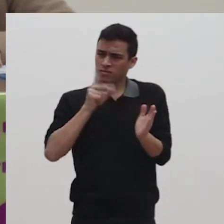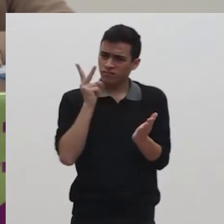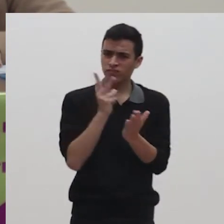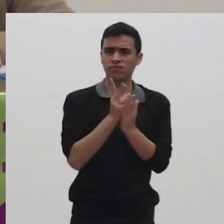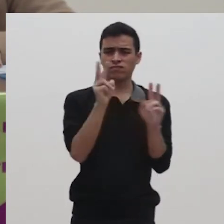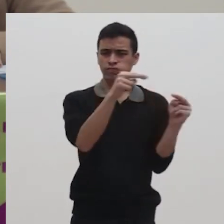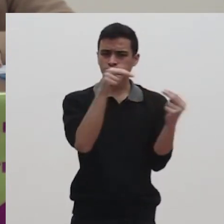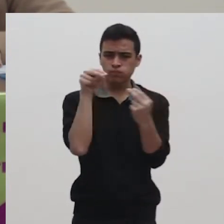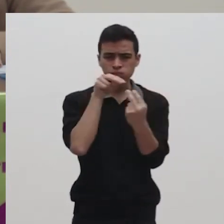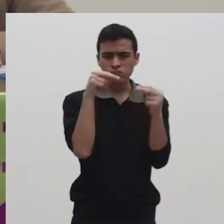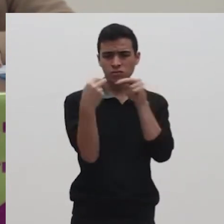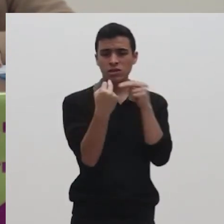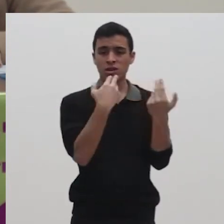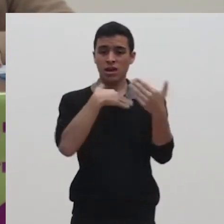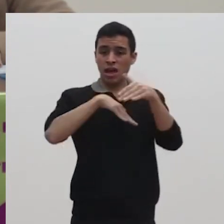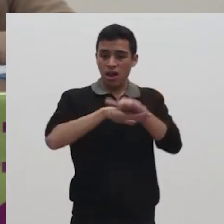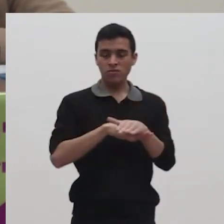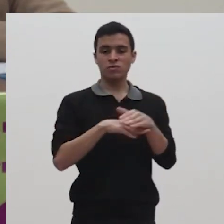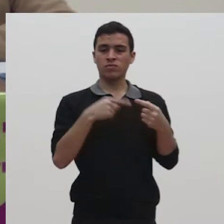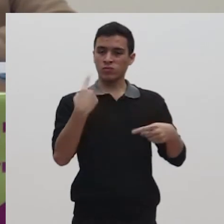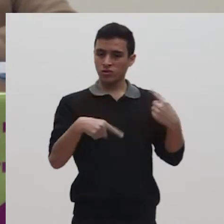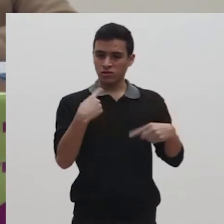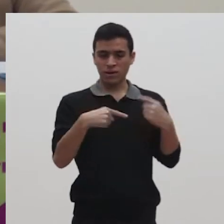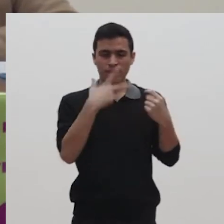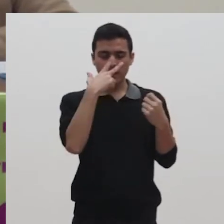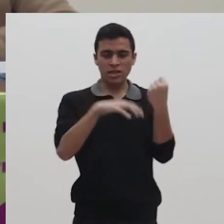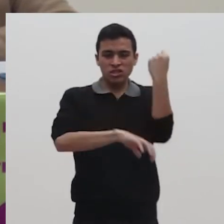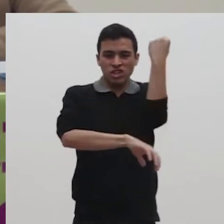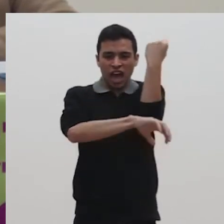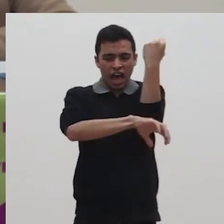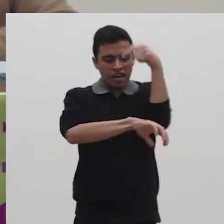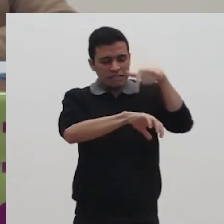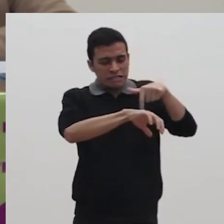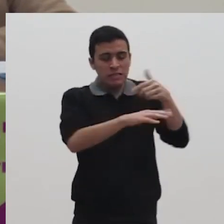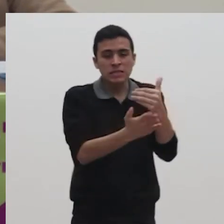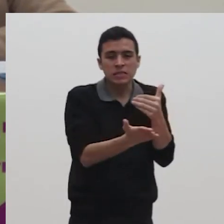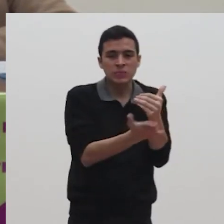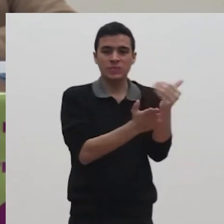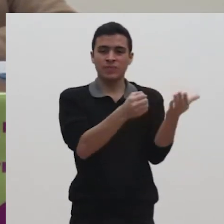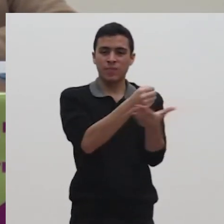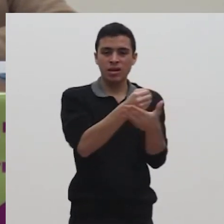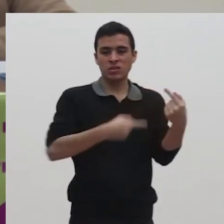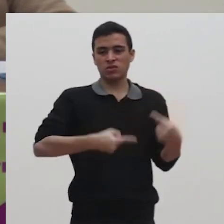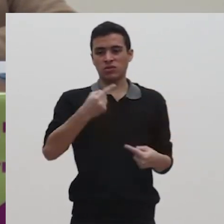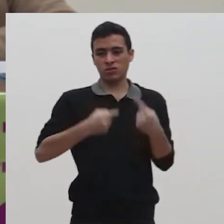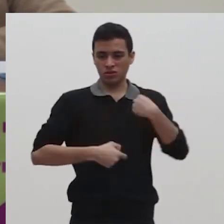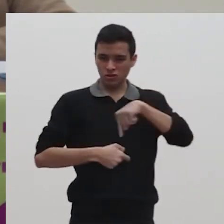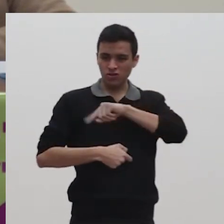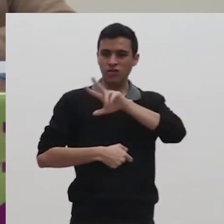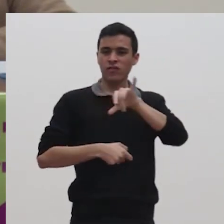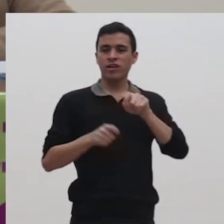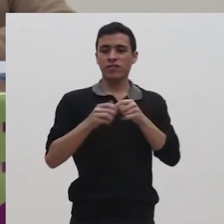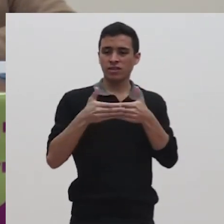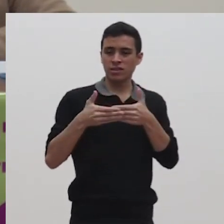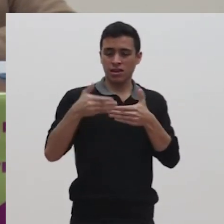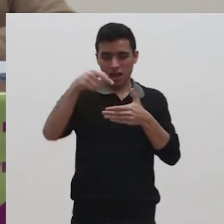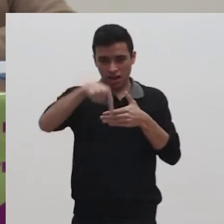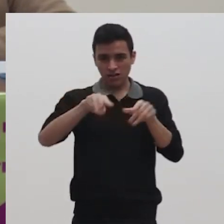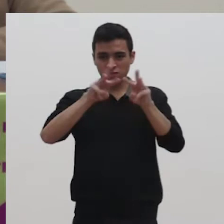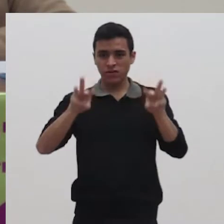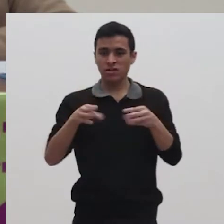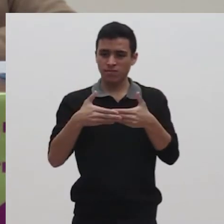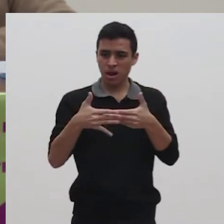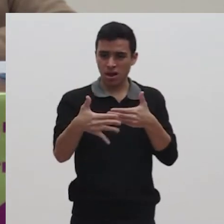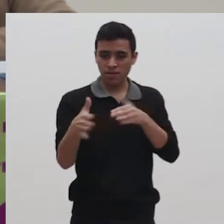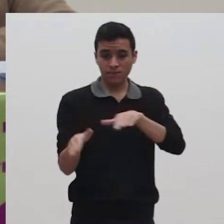olho que é a raiz da política, não do conchavo, da política. E é isso que nós vamos fazer nessa universidade daqui para